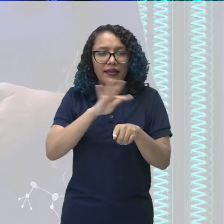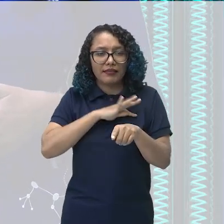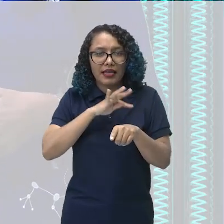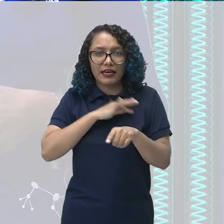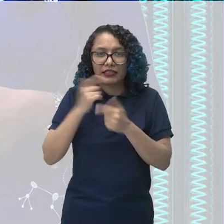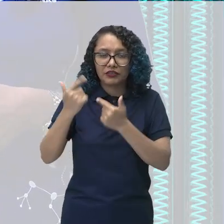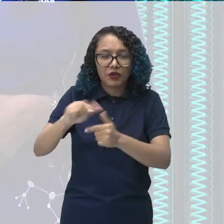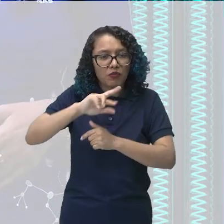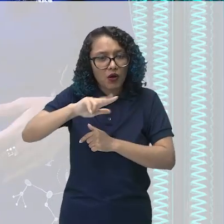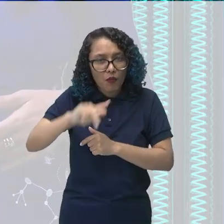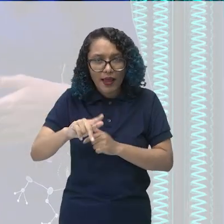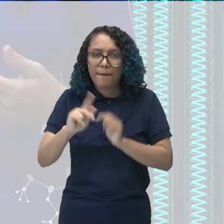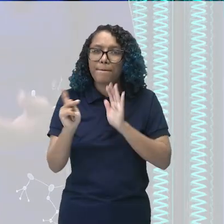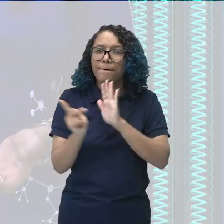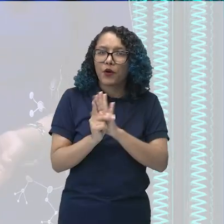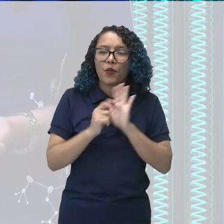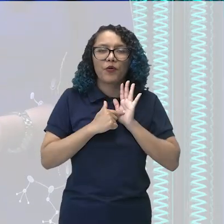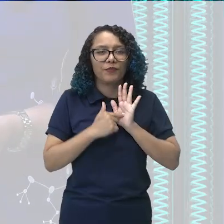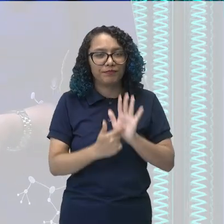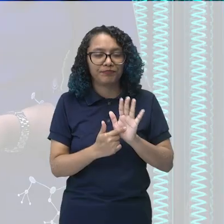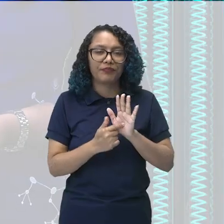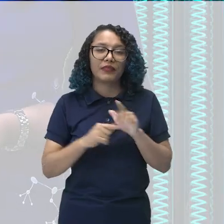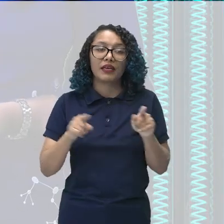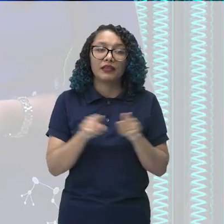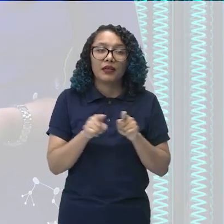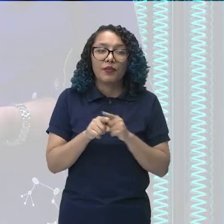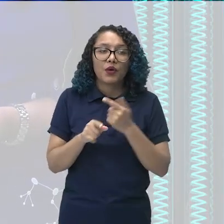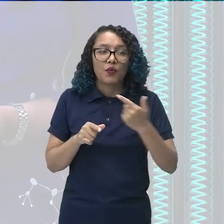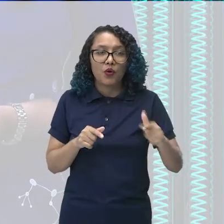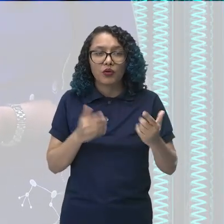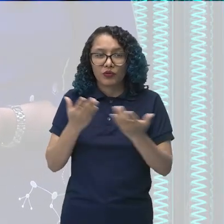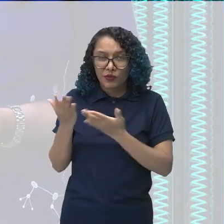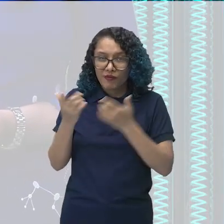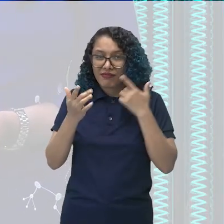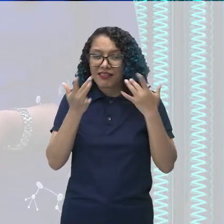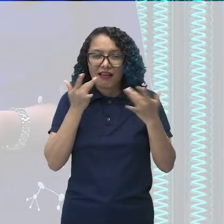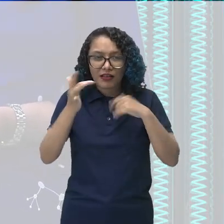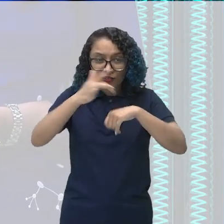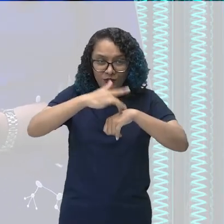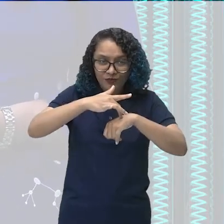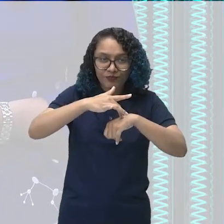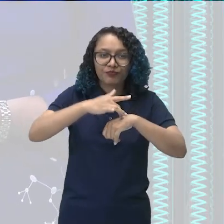de encenação. Temos também o teatro do absurdo,